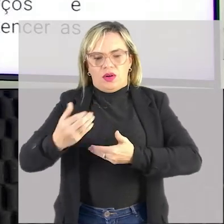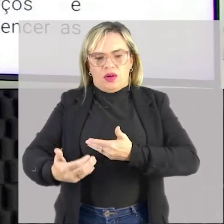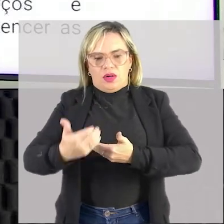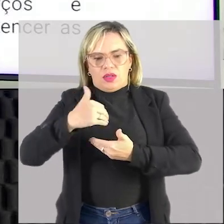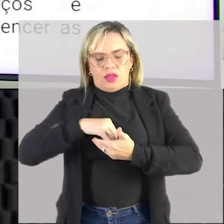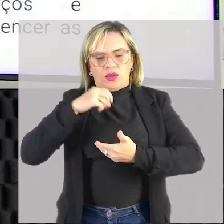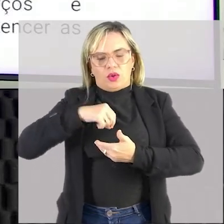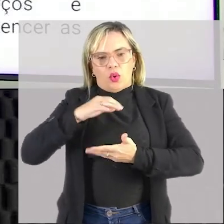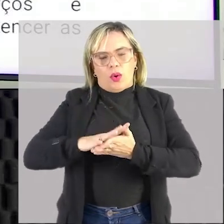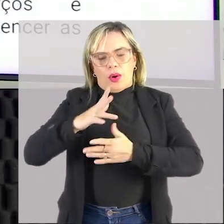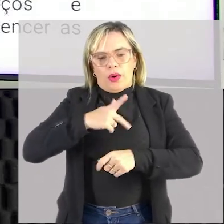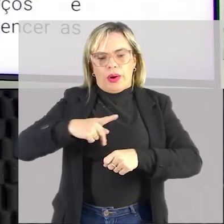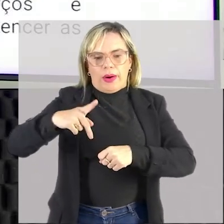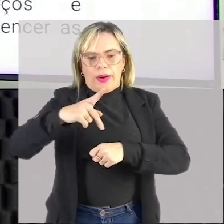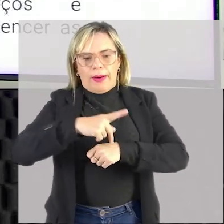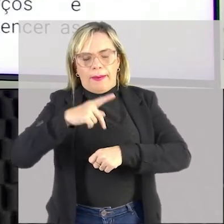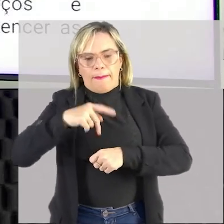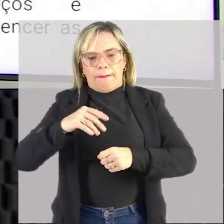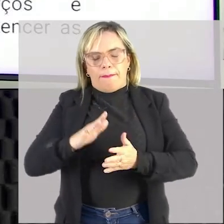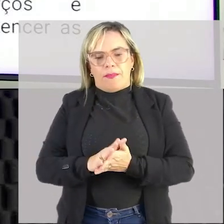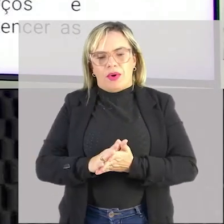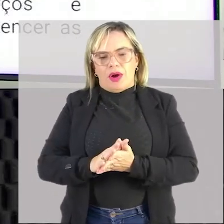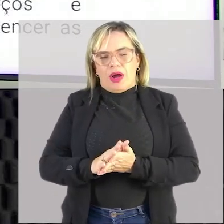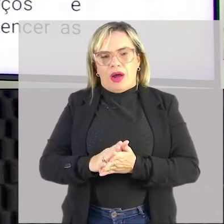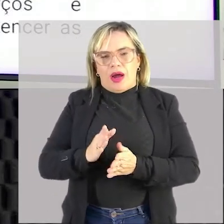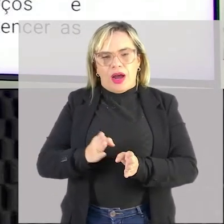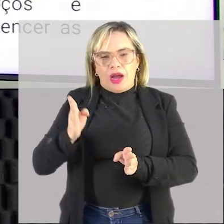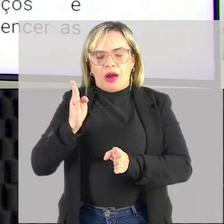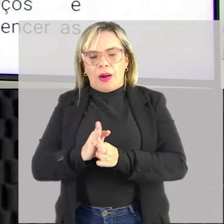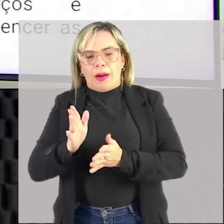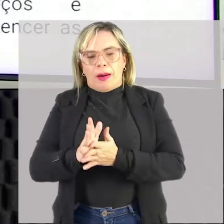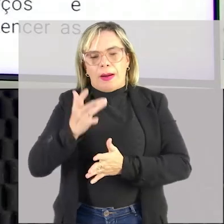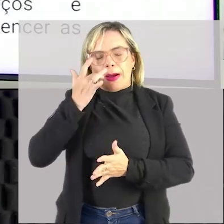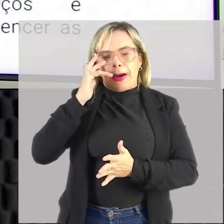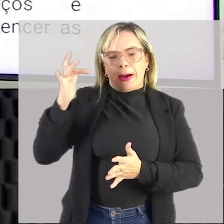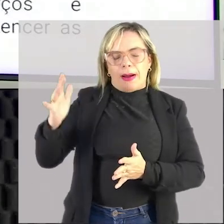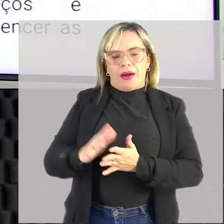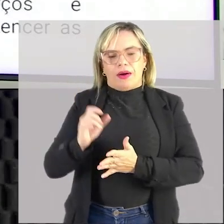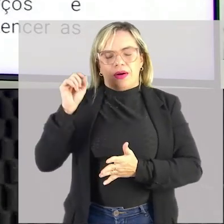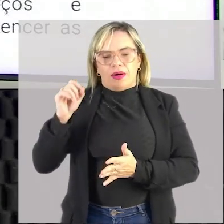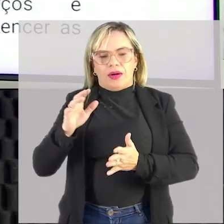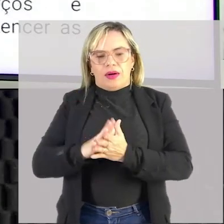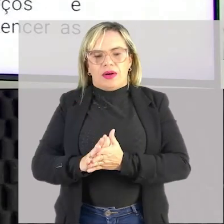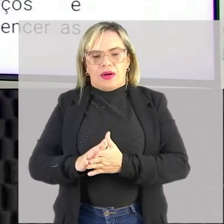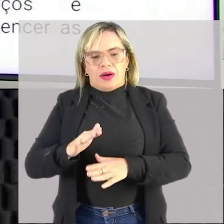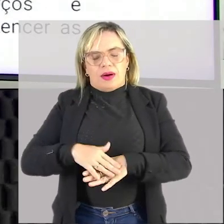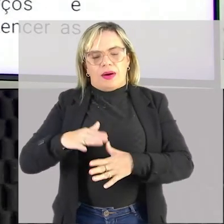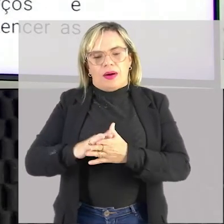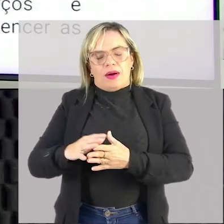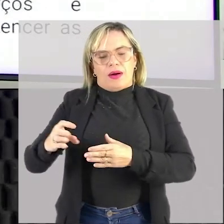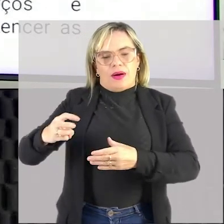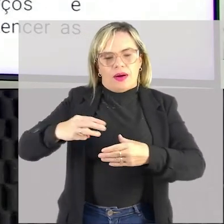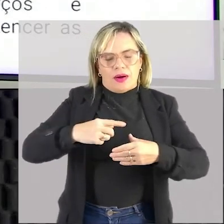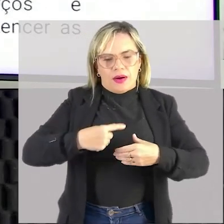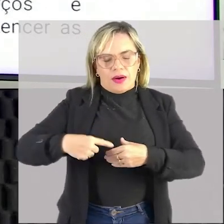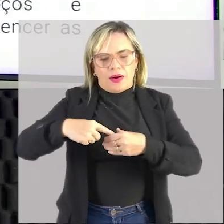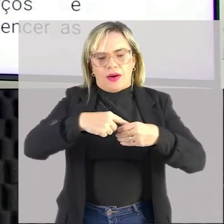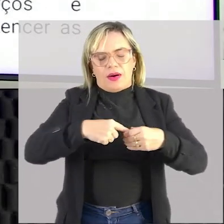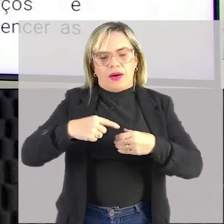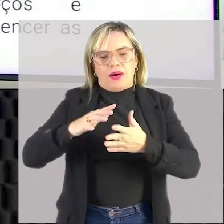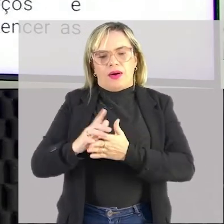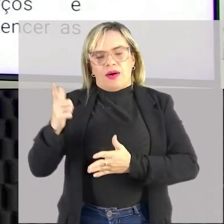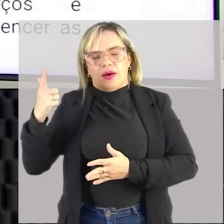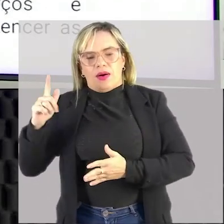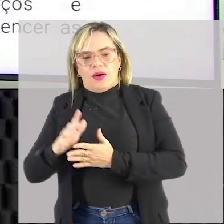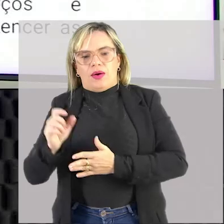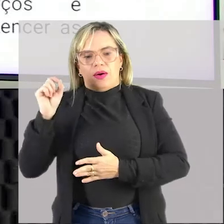tem ali a região das Minas quando você descobre o ouro, e aí depois um pouco mais para o interior, quando você começa a ir mais para essa região Goiás